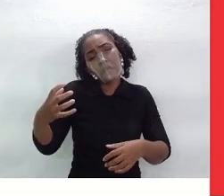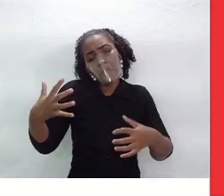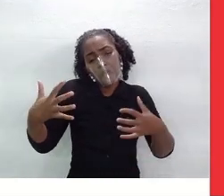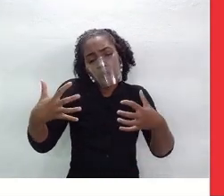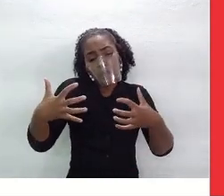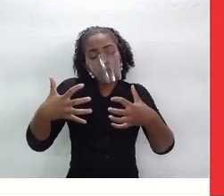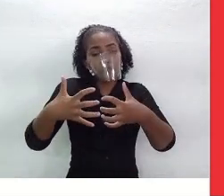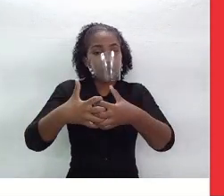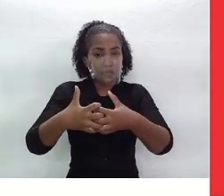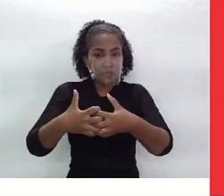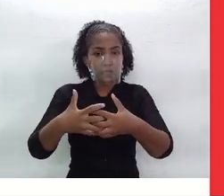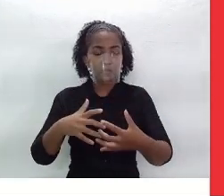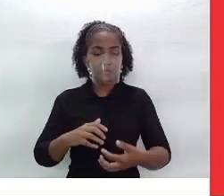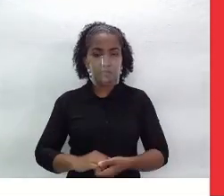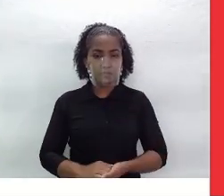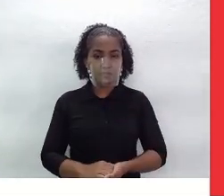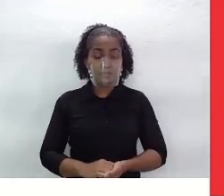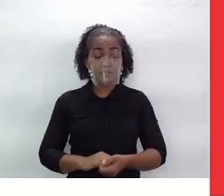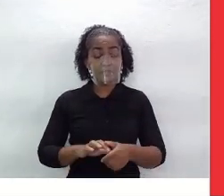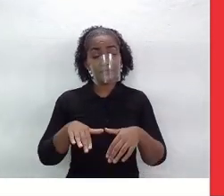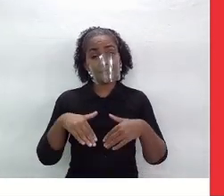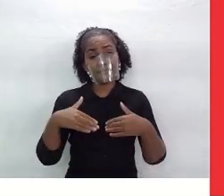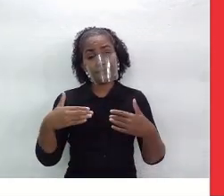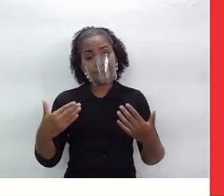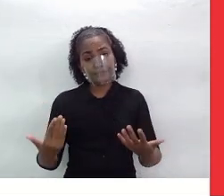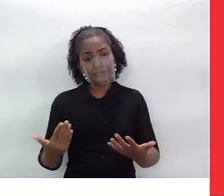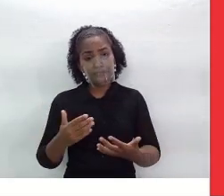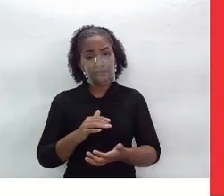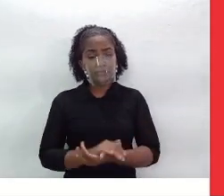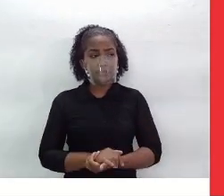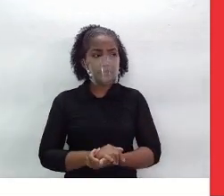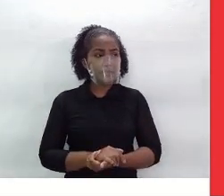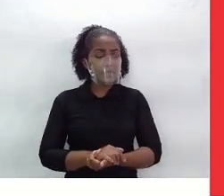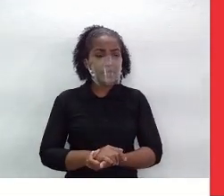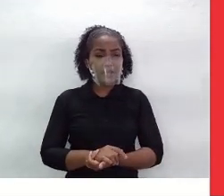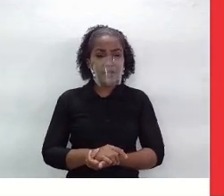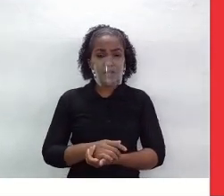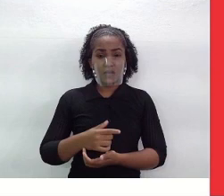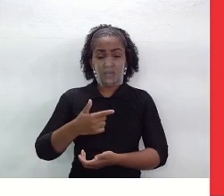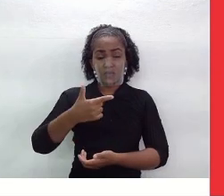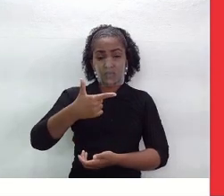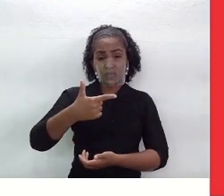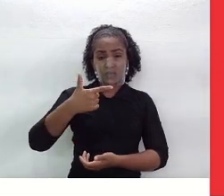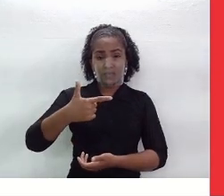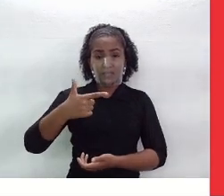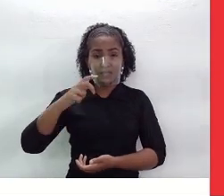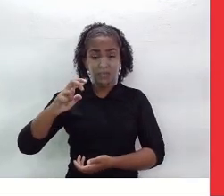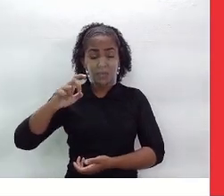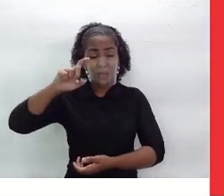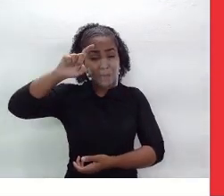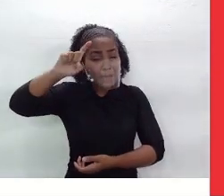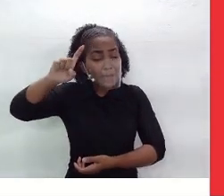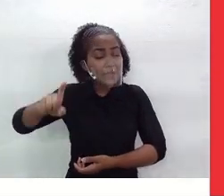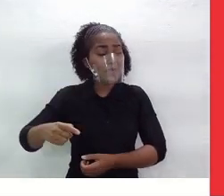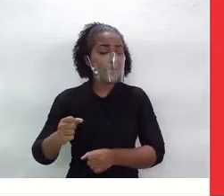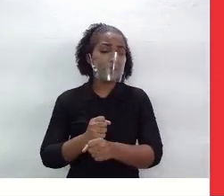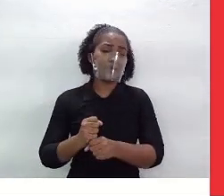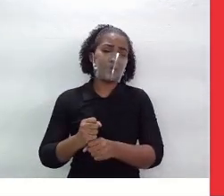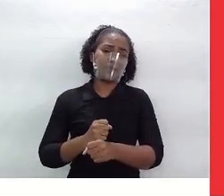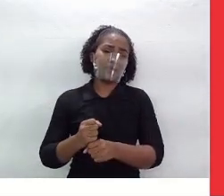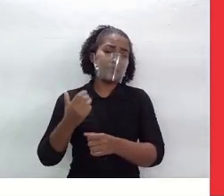esses continentes. Ou seja, quando a gente vê 225 milhões de anos